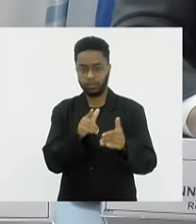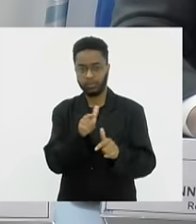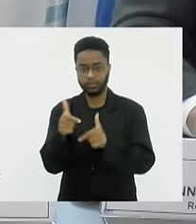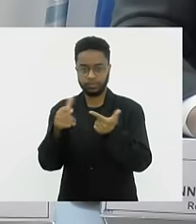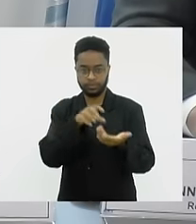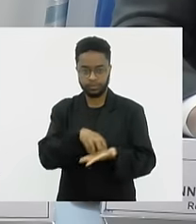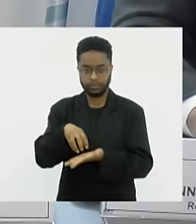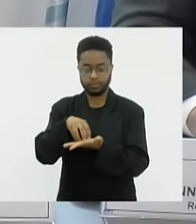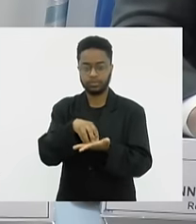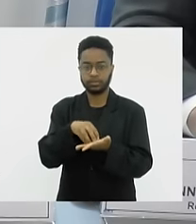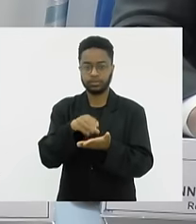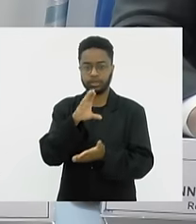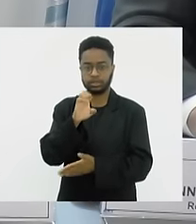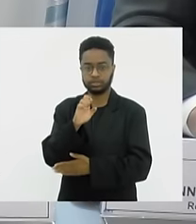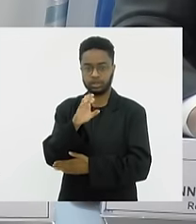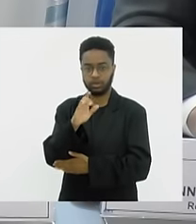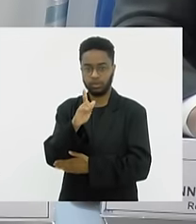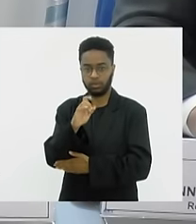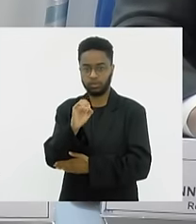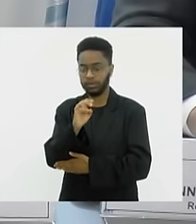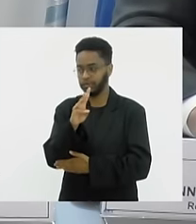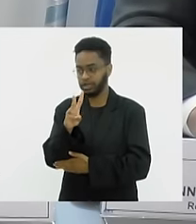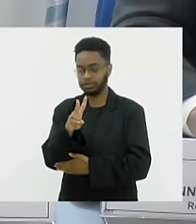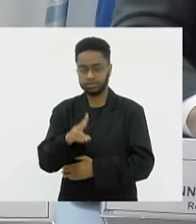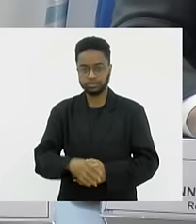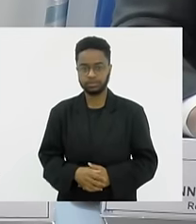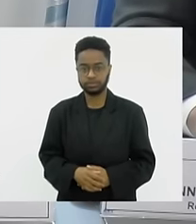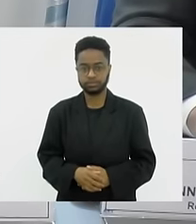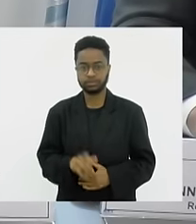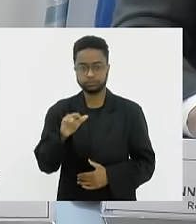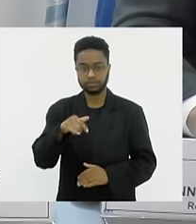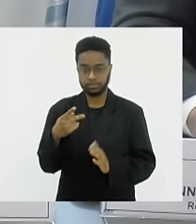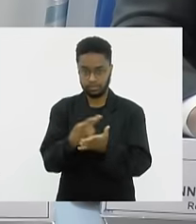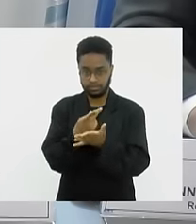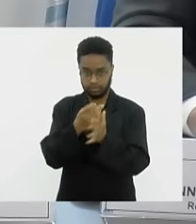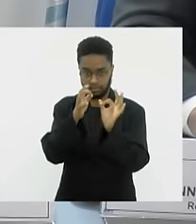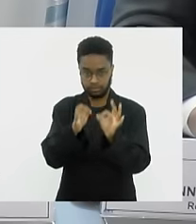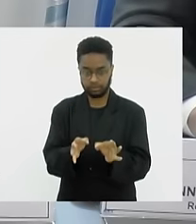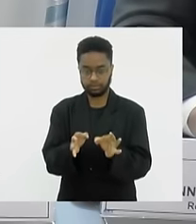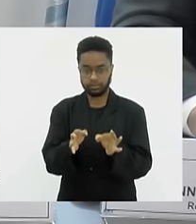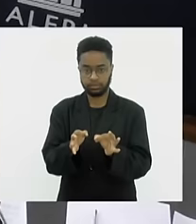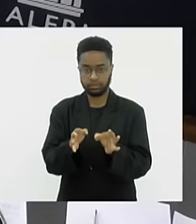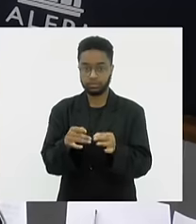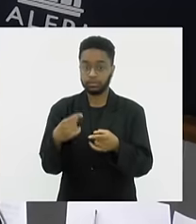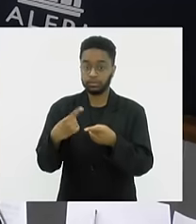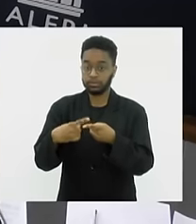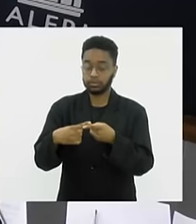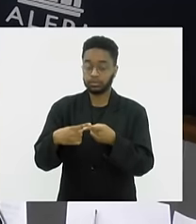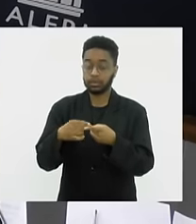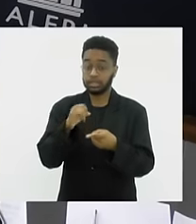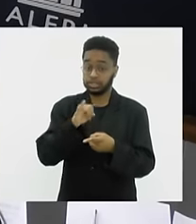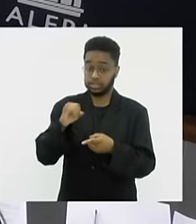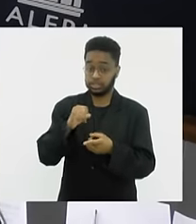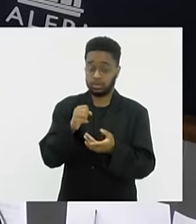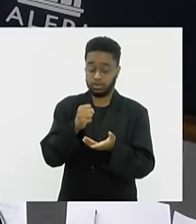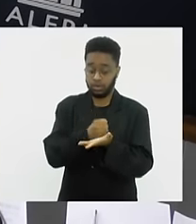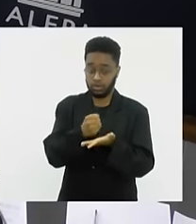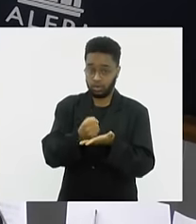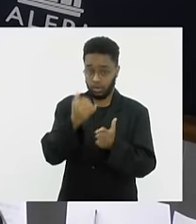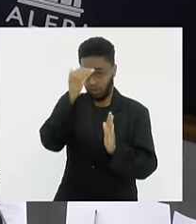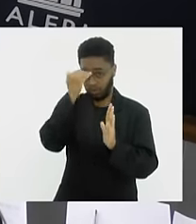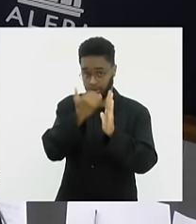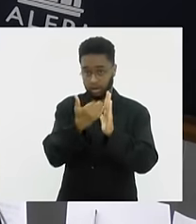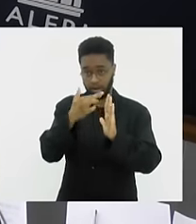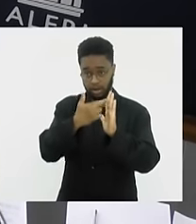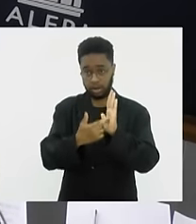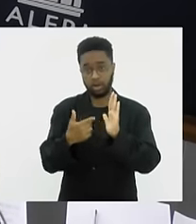órgão, Segov, é irregular, não é isso, presidente? Sim. Assim que, que o consórcio cumprir todos os requisitos, eu informo